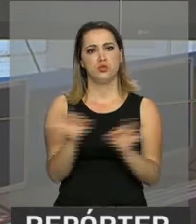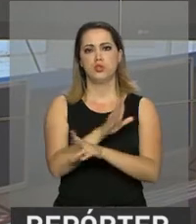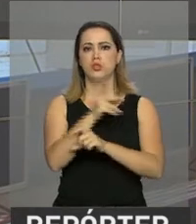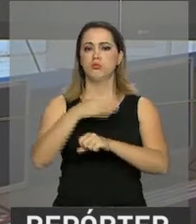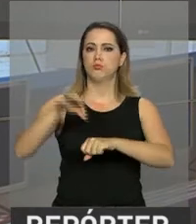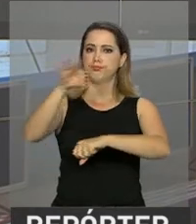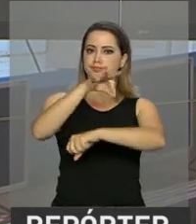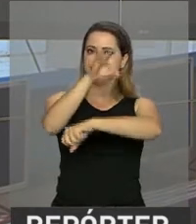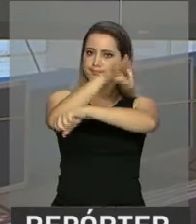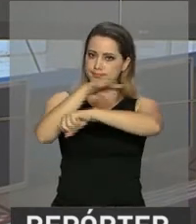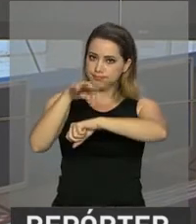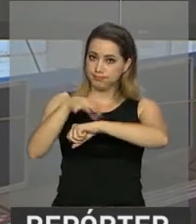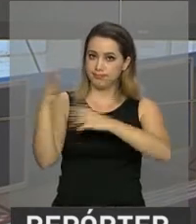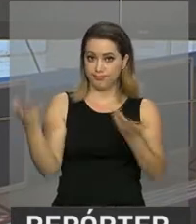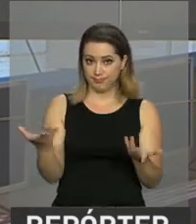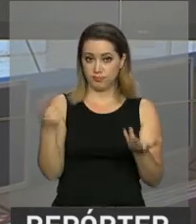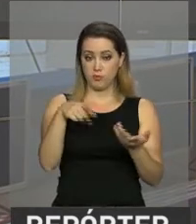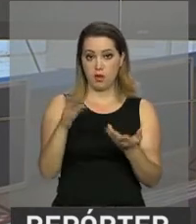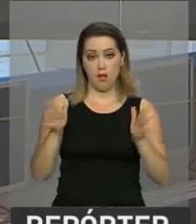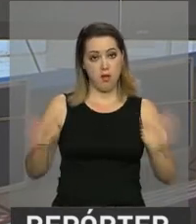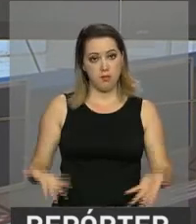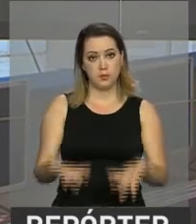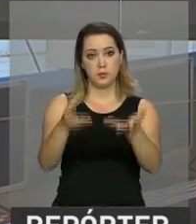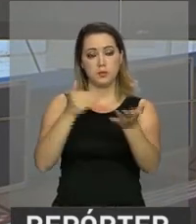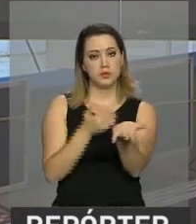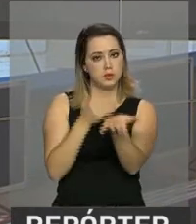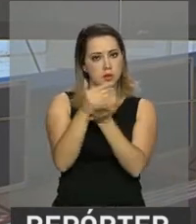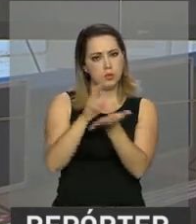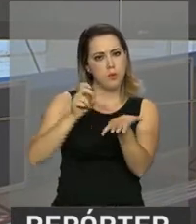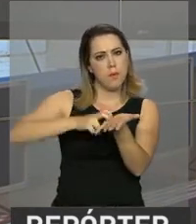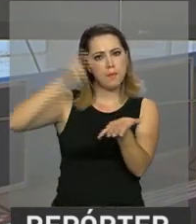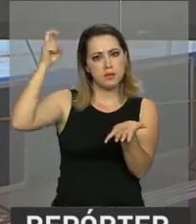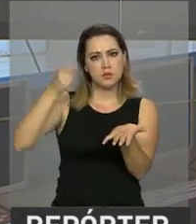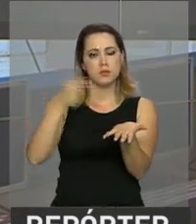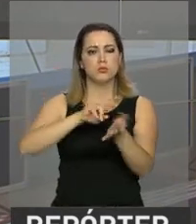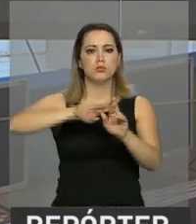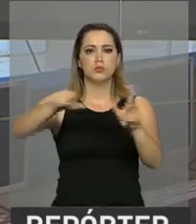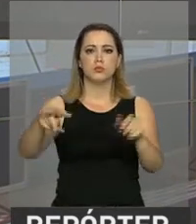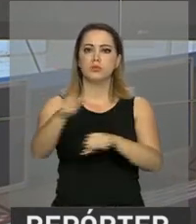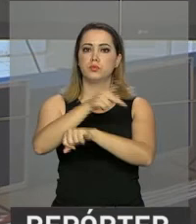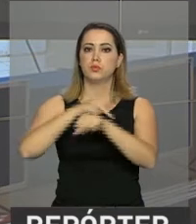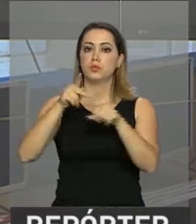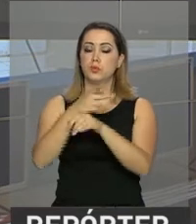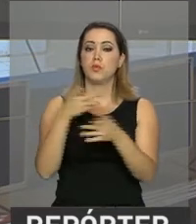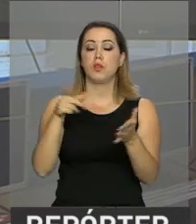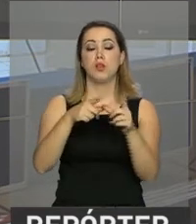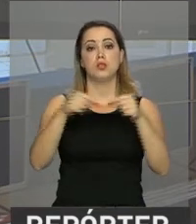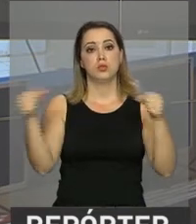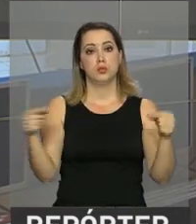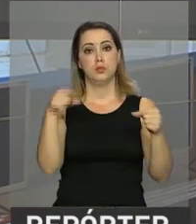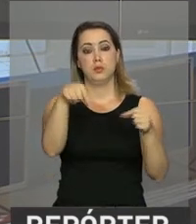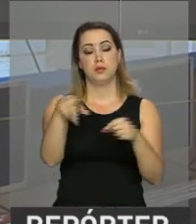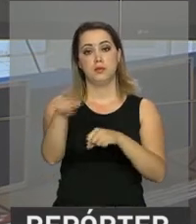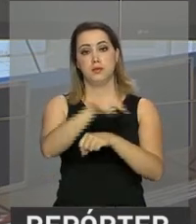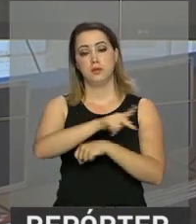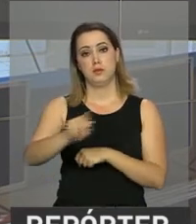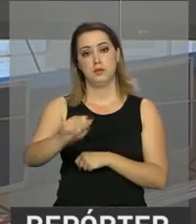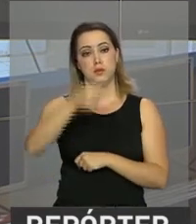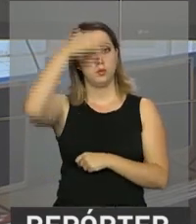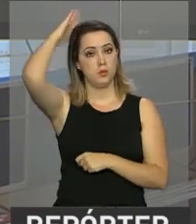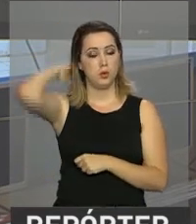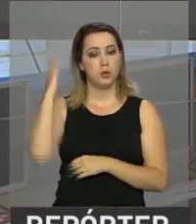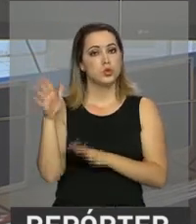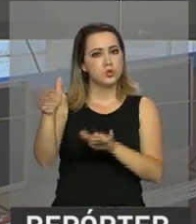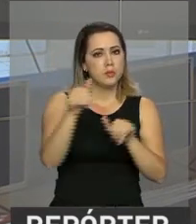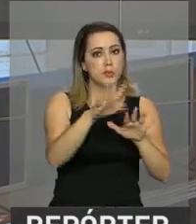A mobilização começou de manhã em diversas cidades do país. De Brasília, o presidente Michel Temer convocou todos os brasileiros para a guerra